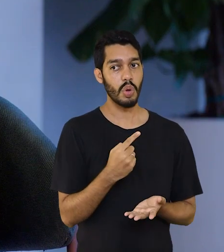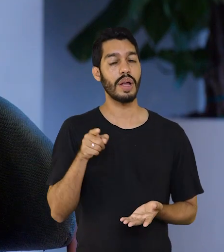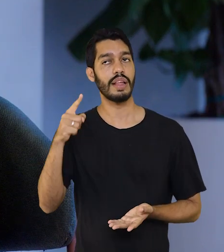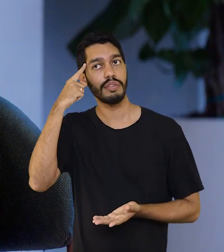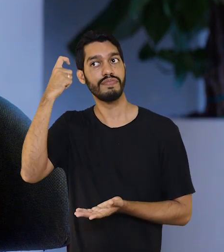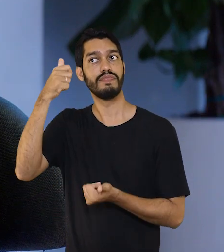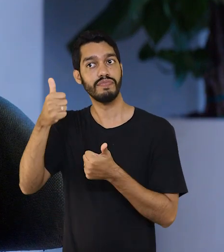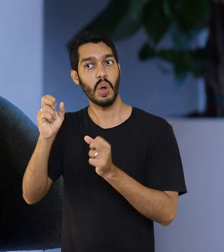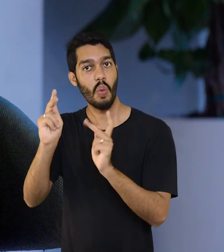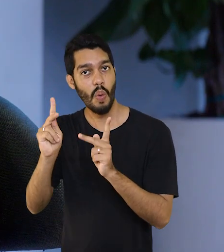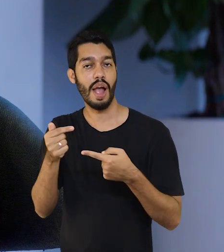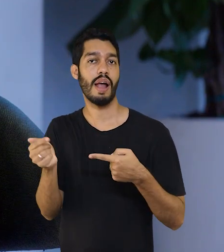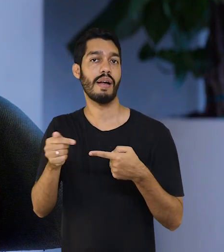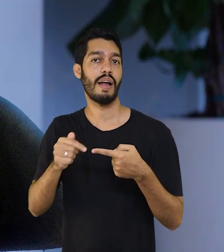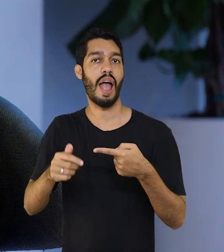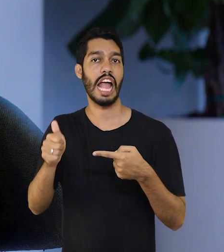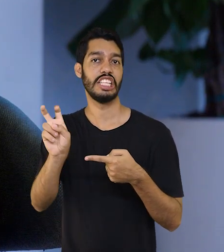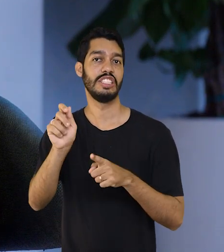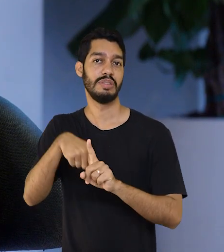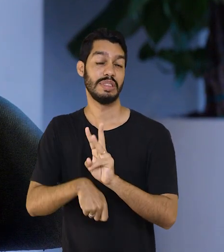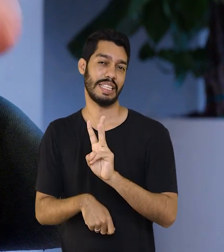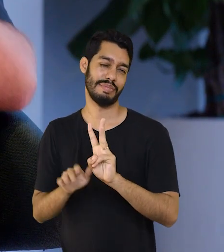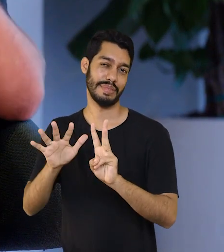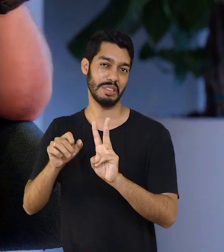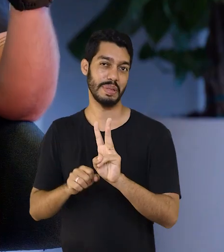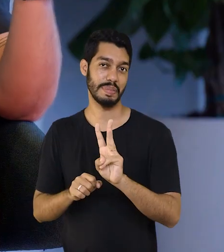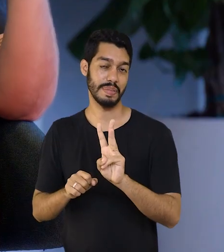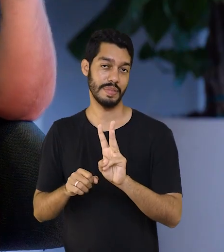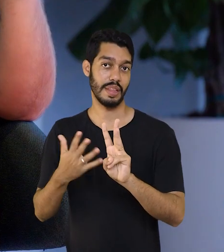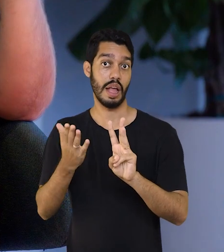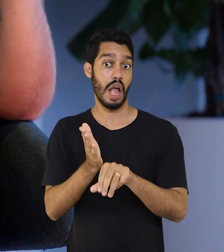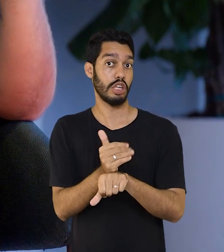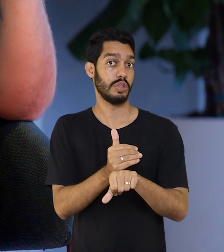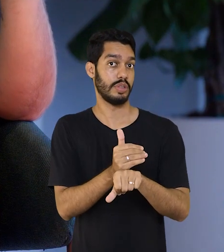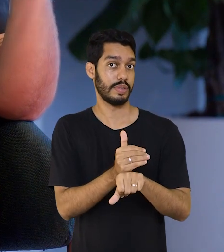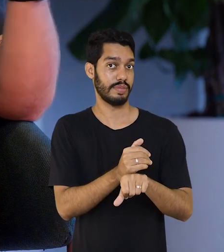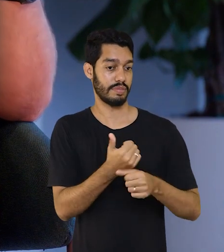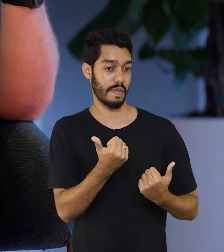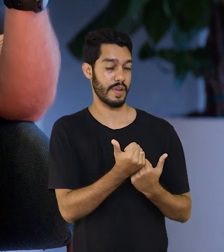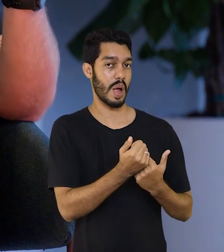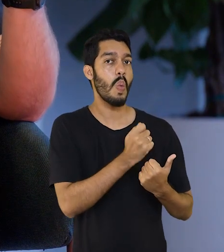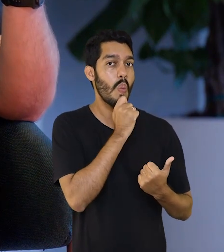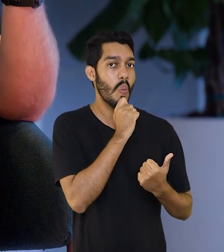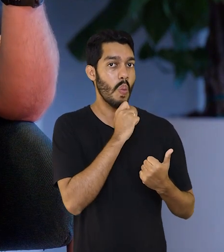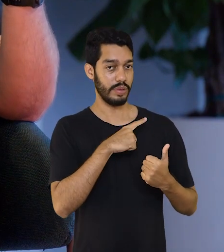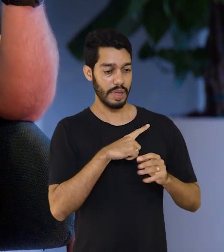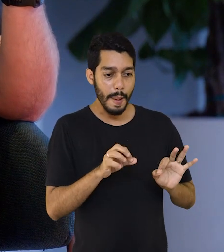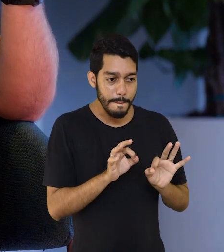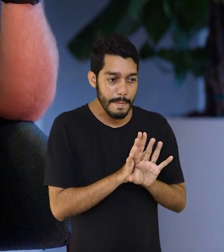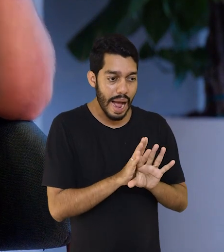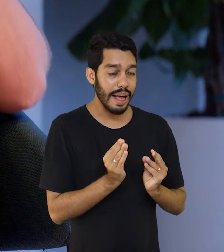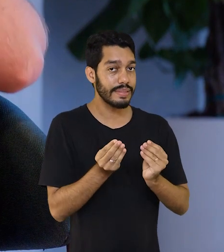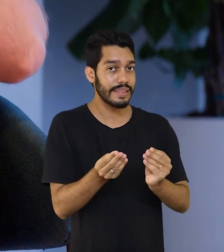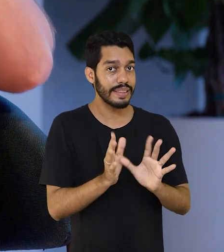ZAI conversacional que vocês estão vendo, então esse dado é anterior a isso aqui que você está vendo. Quando ainda a ferramenta não trazia essas análises já